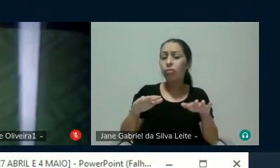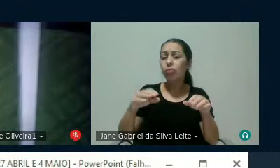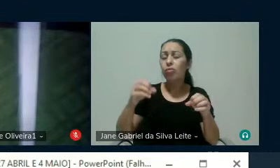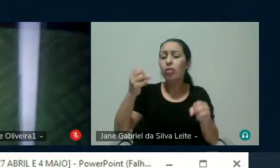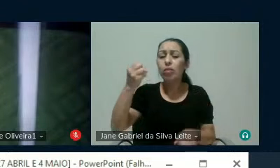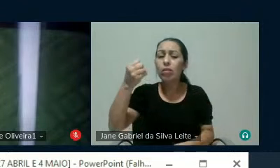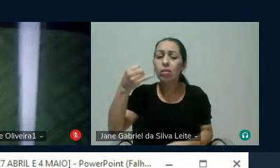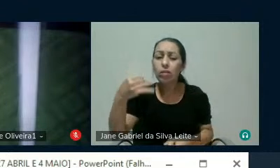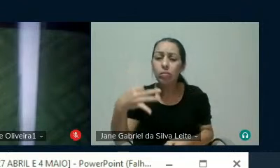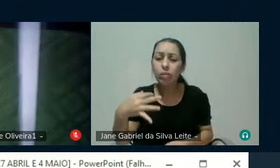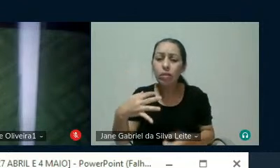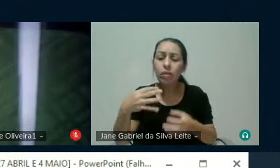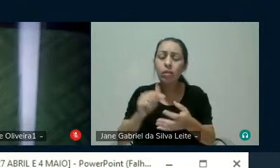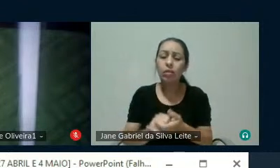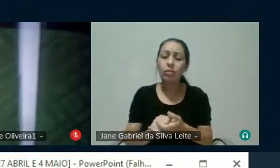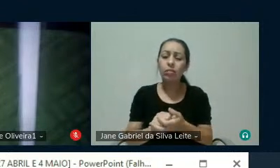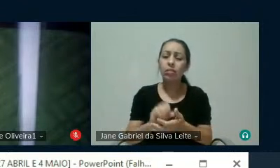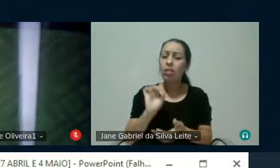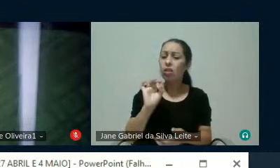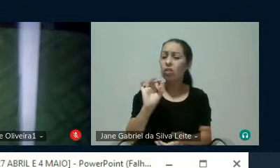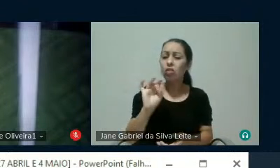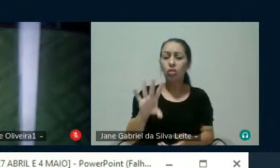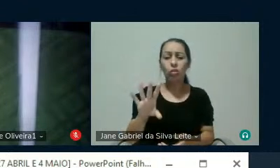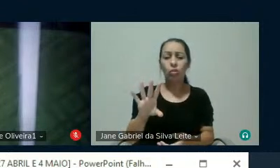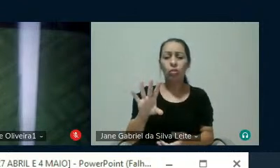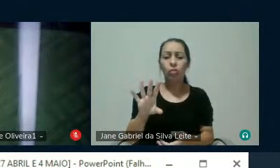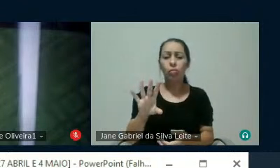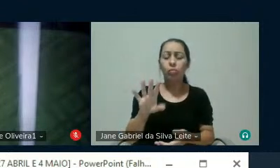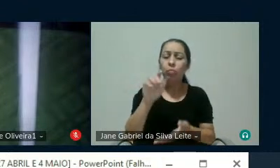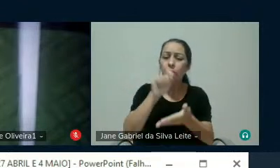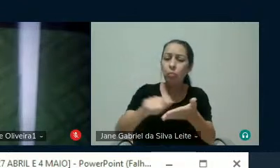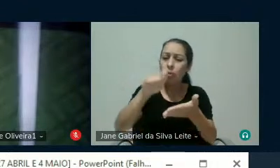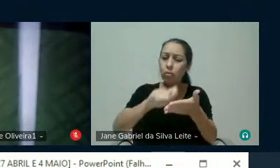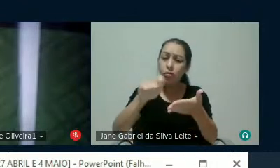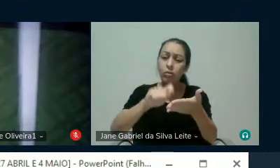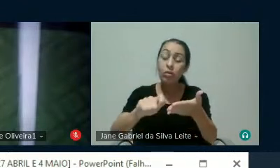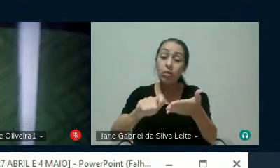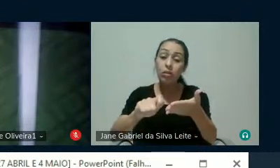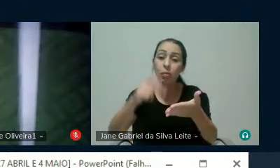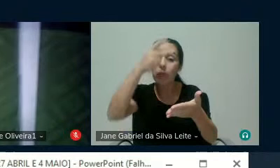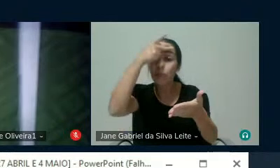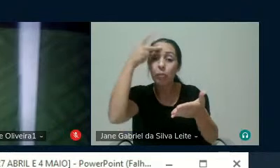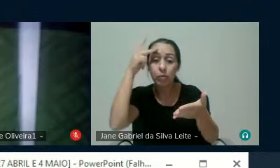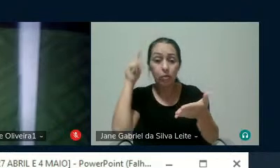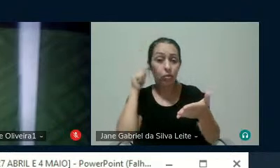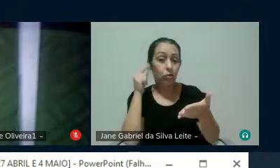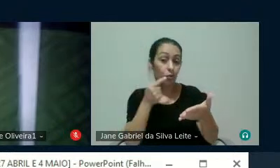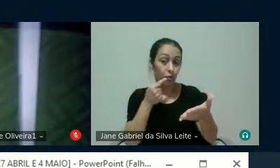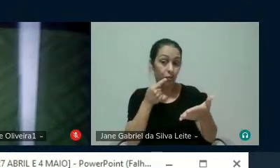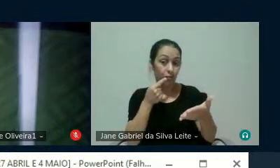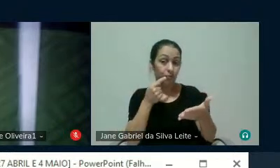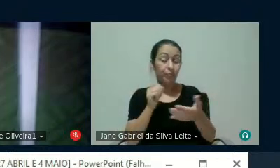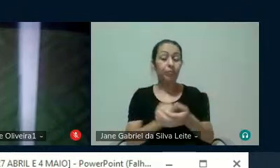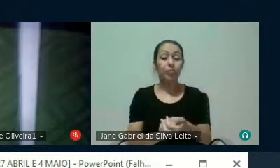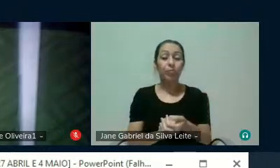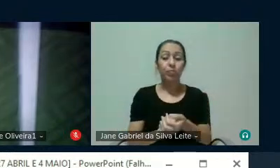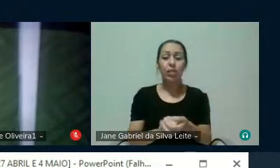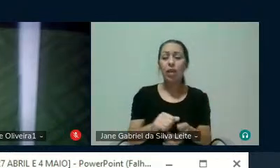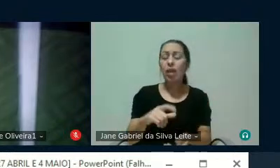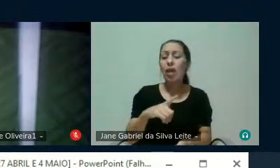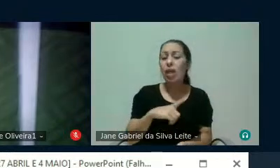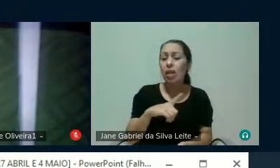é aquela que é só feita, só produzida pelo surdo, e que tenha personagens,